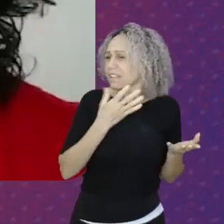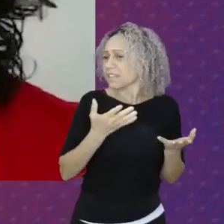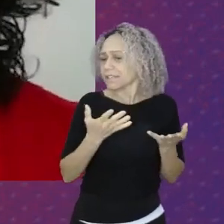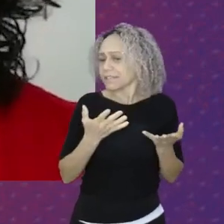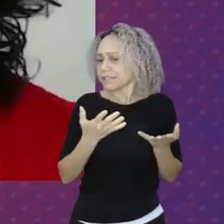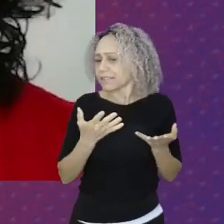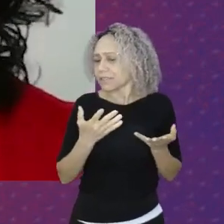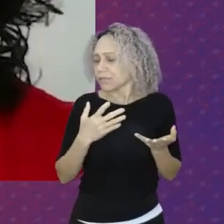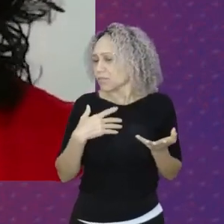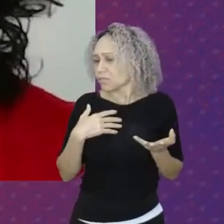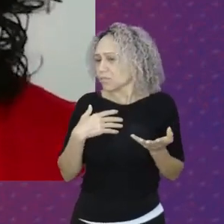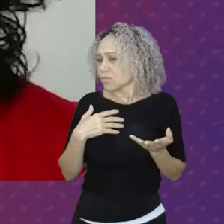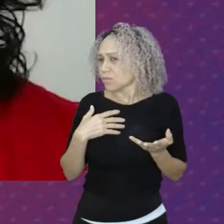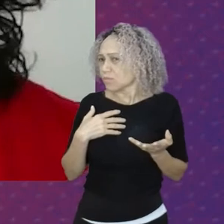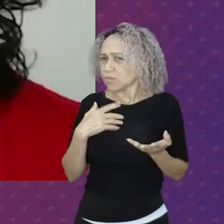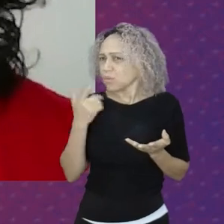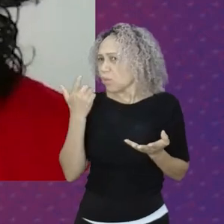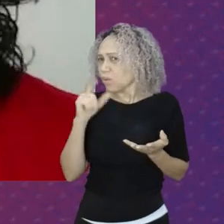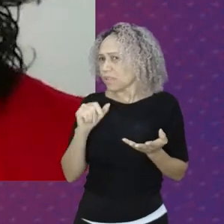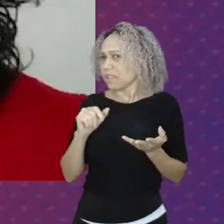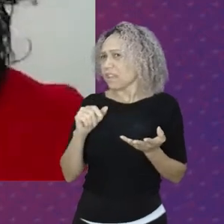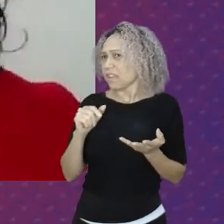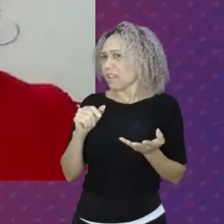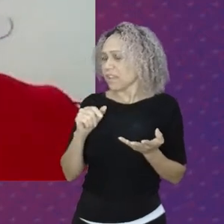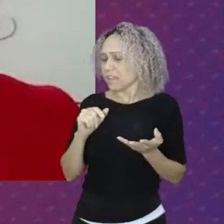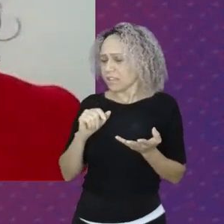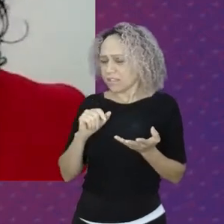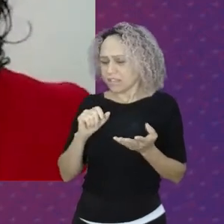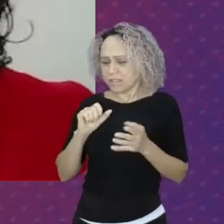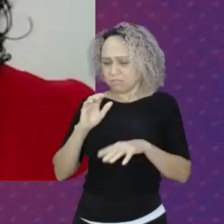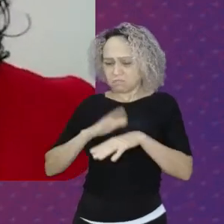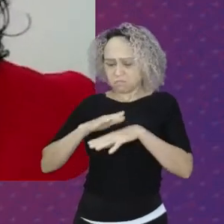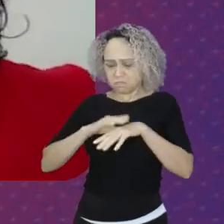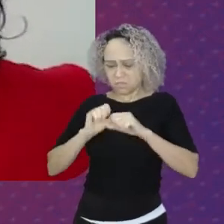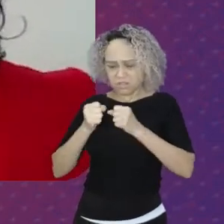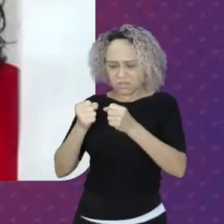situação e aí acaba se perdendo.